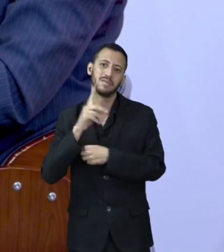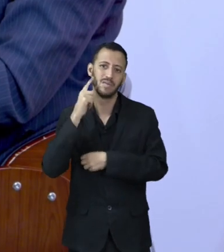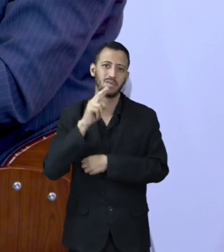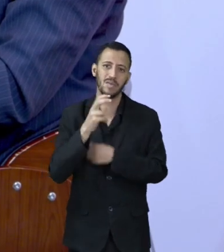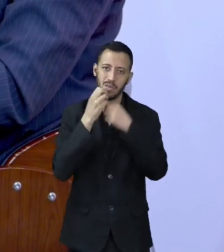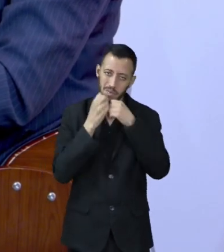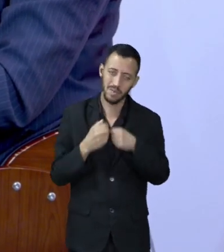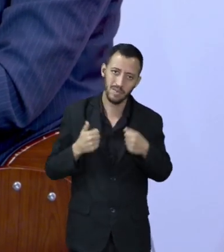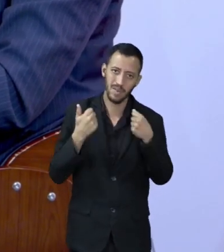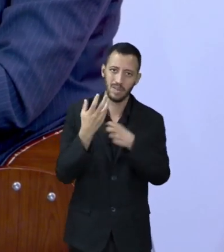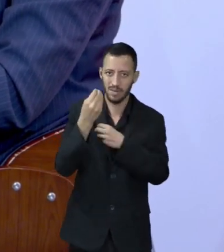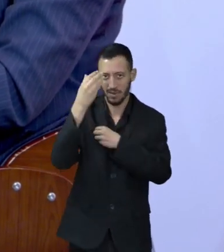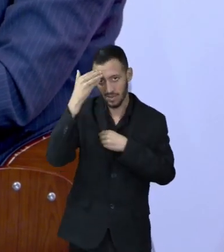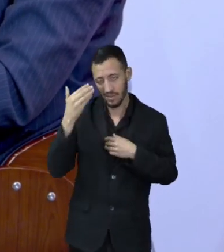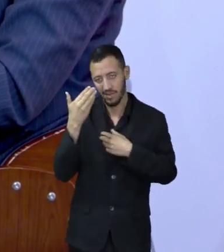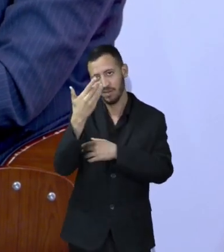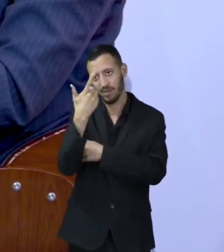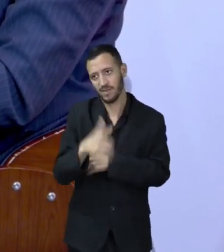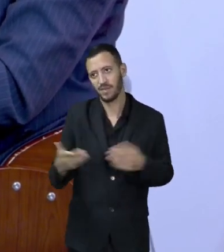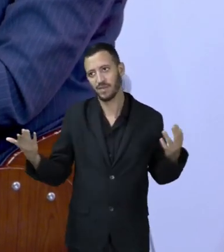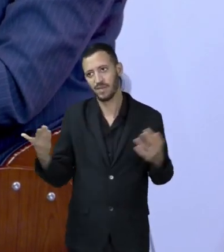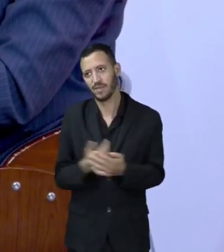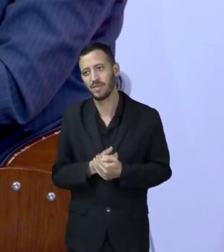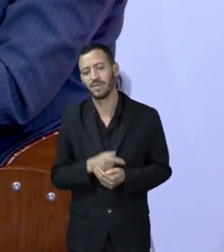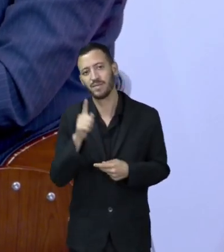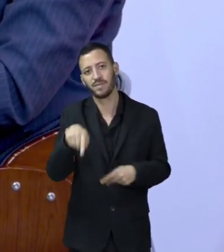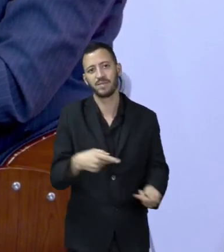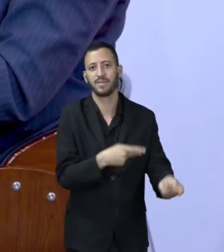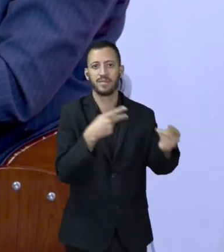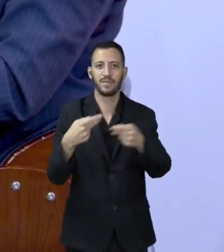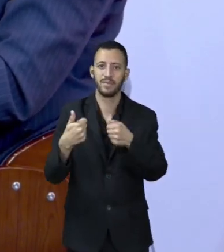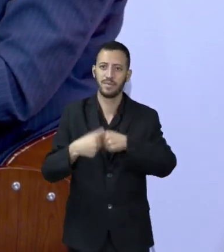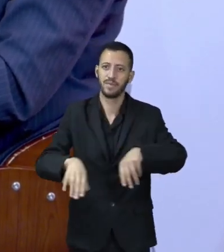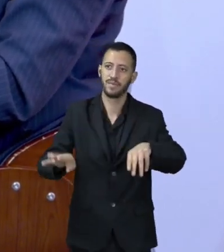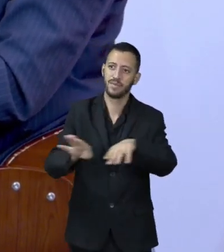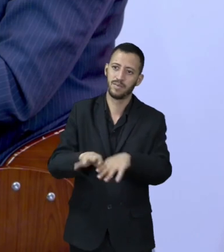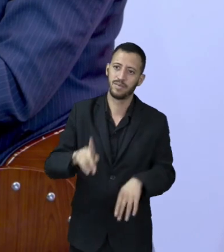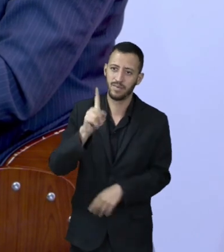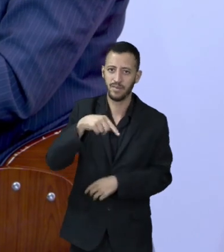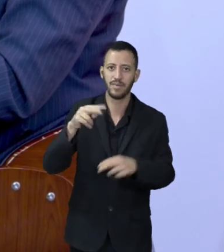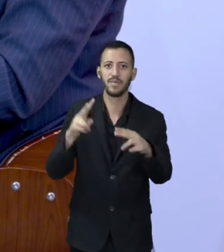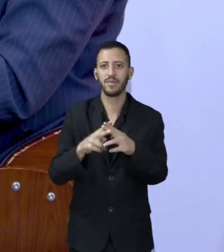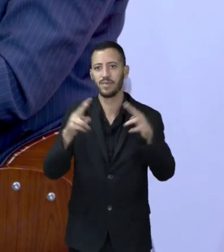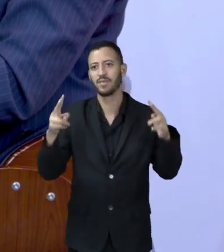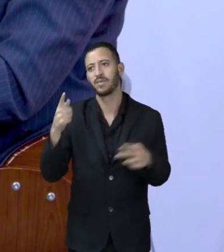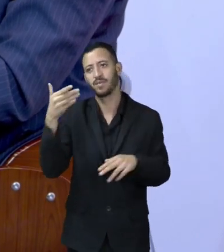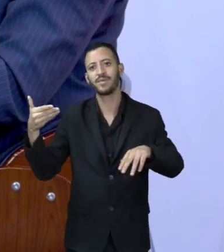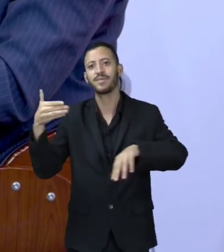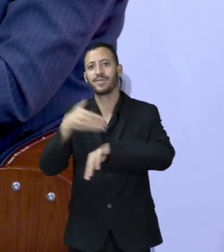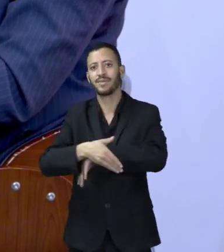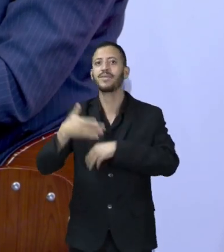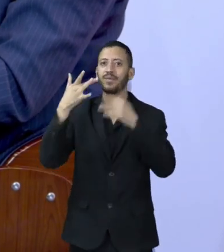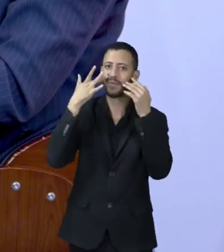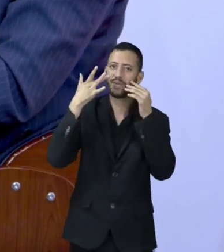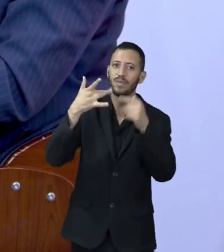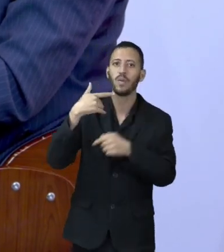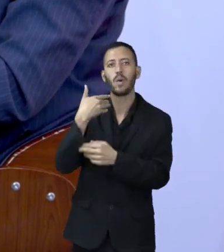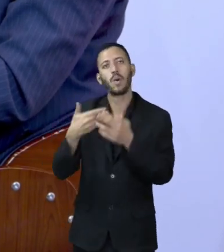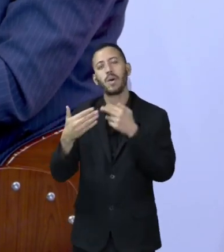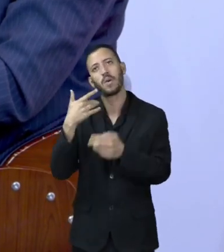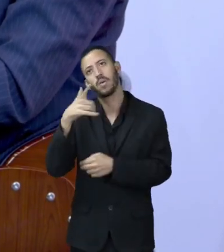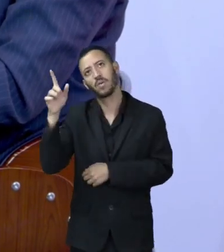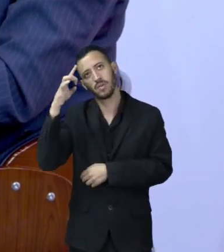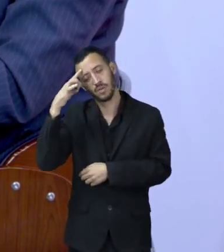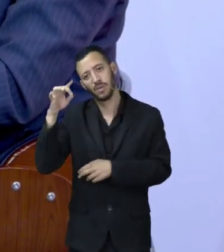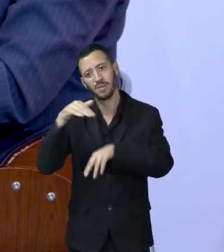isso, viu? Muito obrigado aí mais uma vez pela sua participação aqui, mesmo que de forma virtual. Espero que você venha aqui presencialmente outro dia para conversar com a